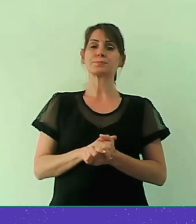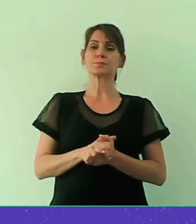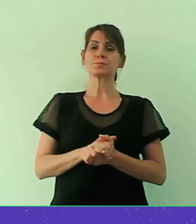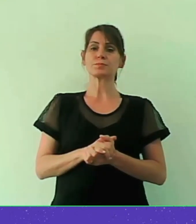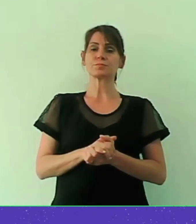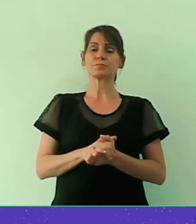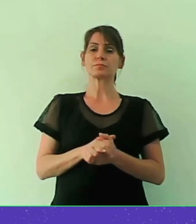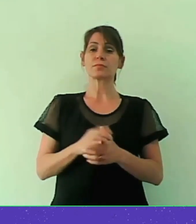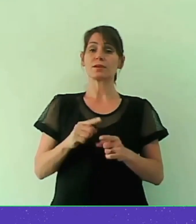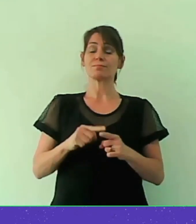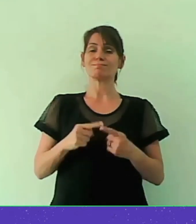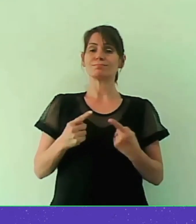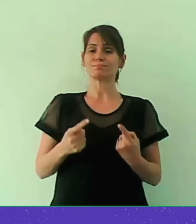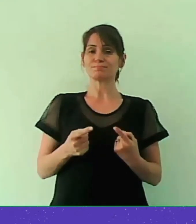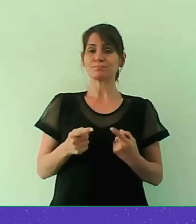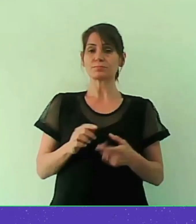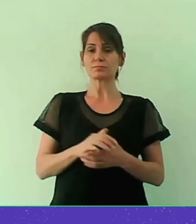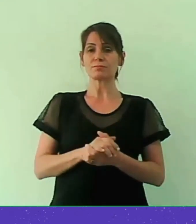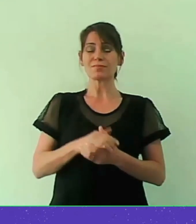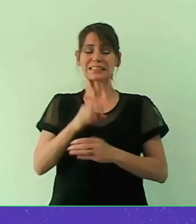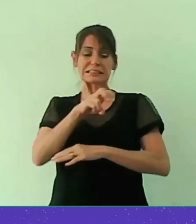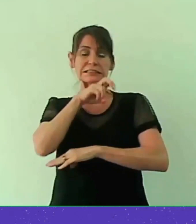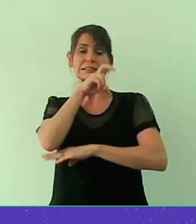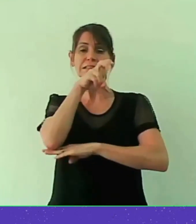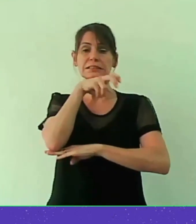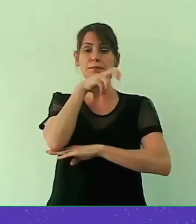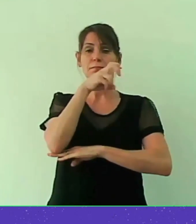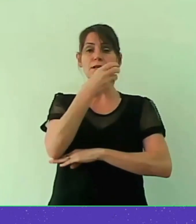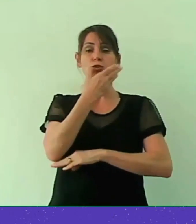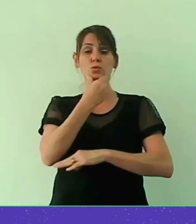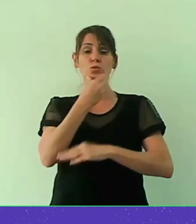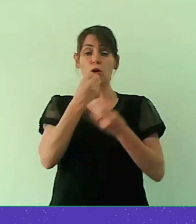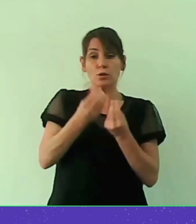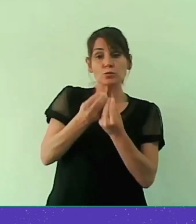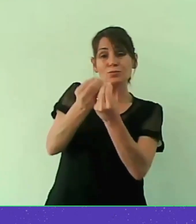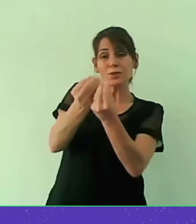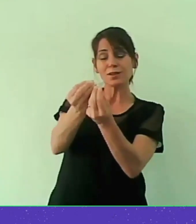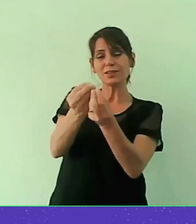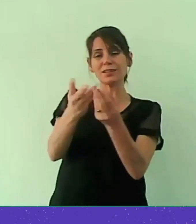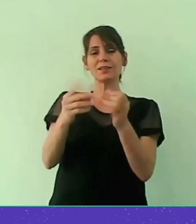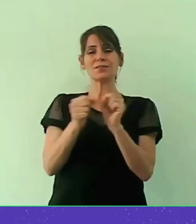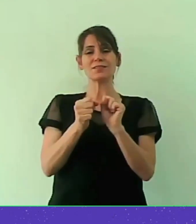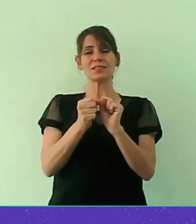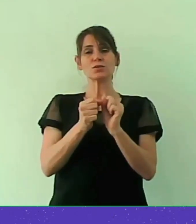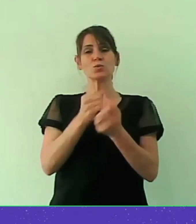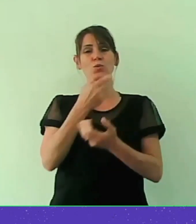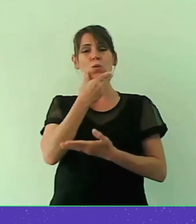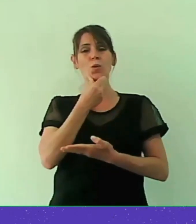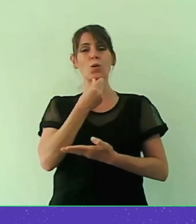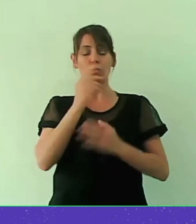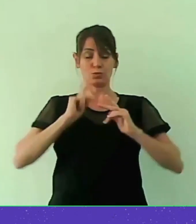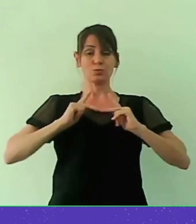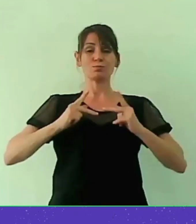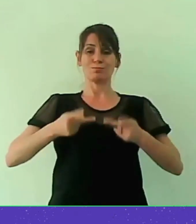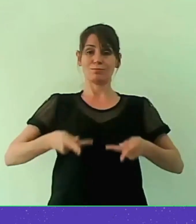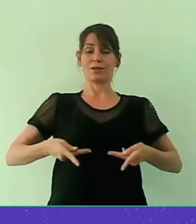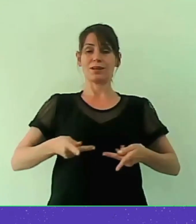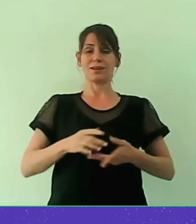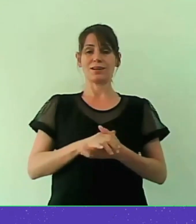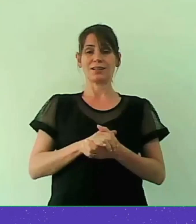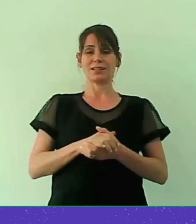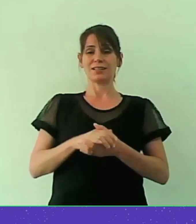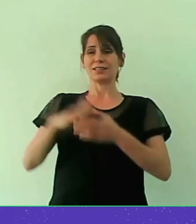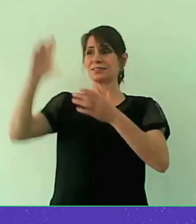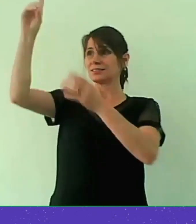isso que a serpente ofereceu para o homem, fez o homem se desconectar de